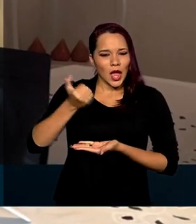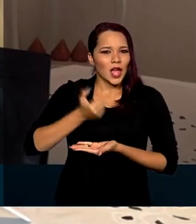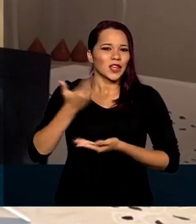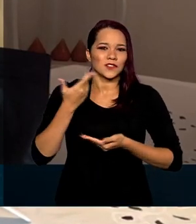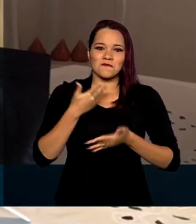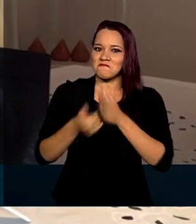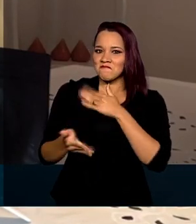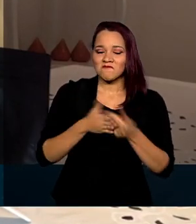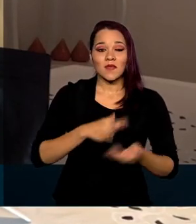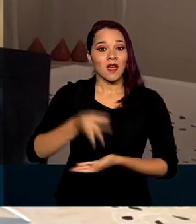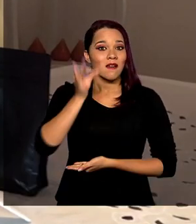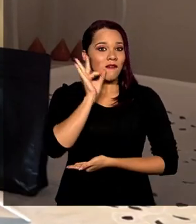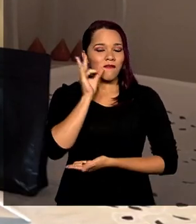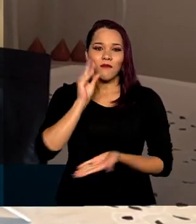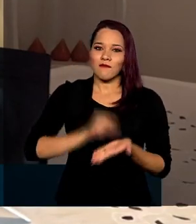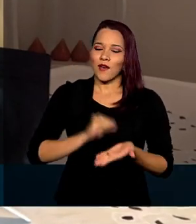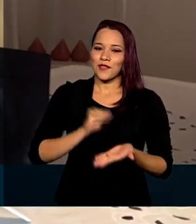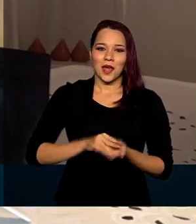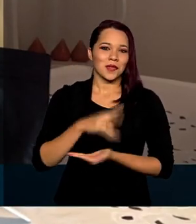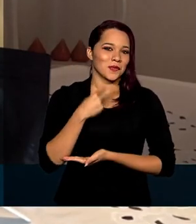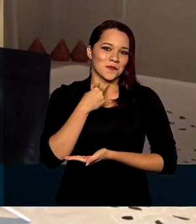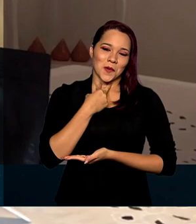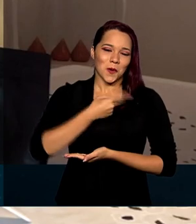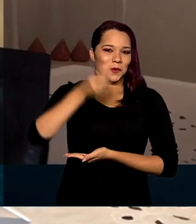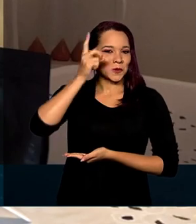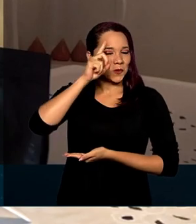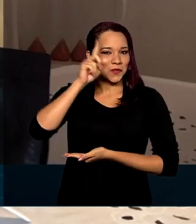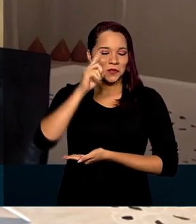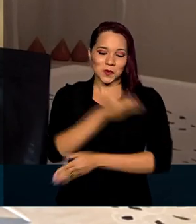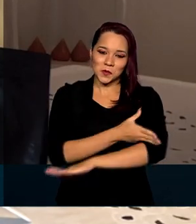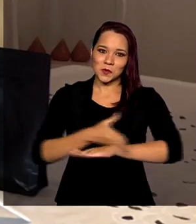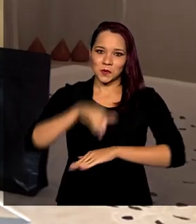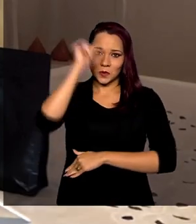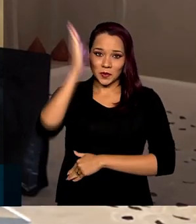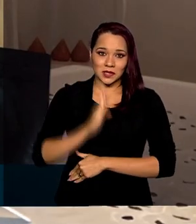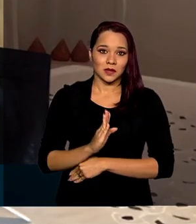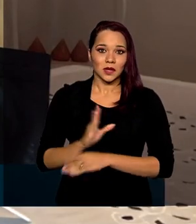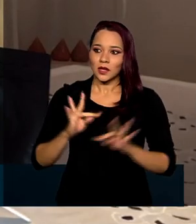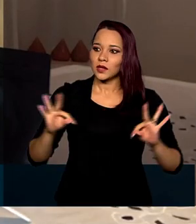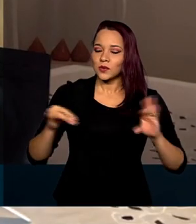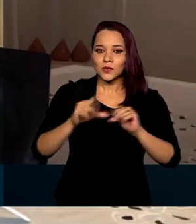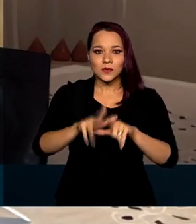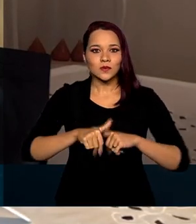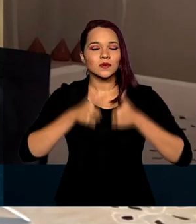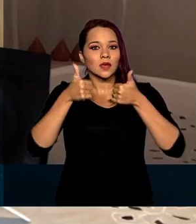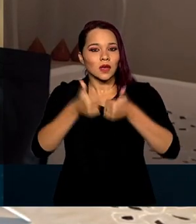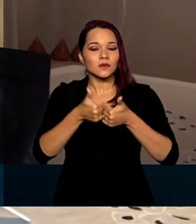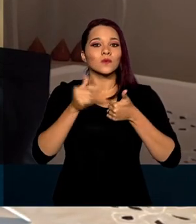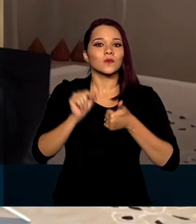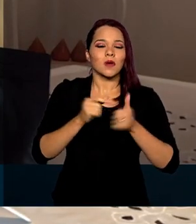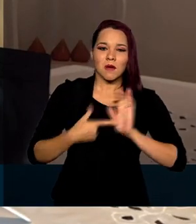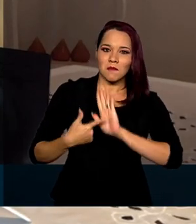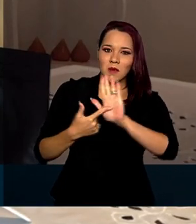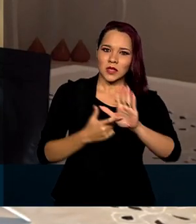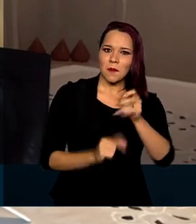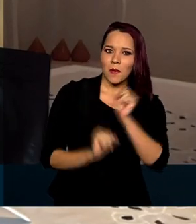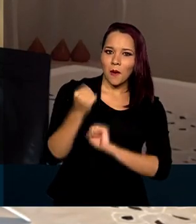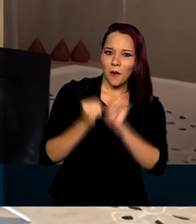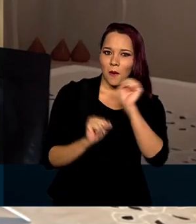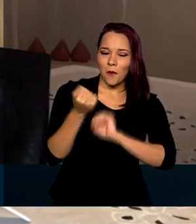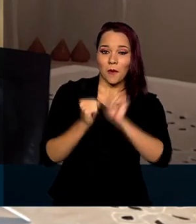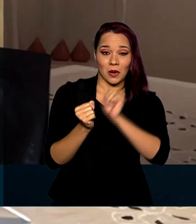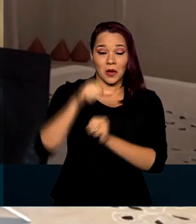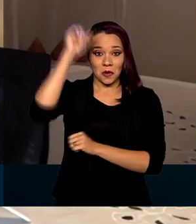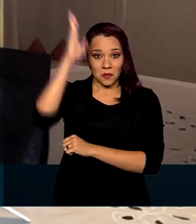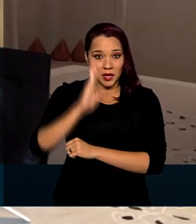importa, o café não pode faltar no dia a dia do brasileiro. E todo esse sucesso reflete também na produção. O